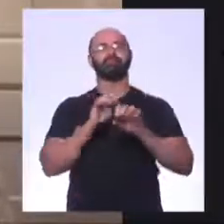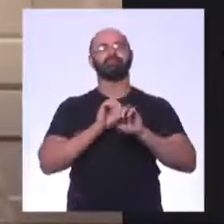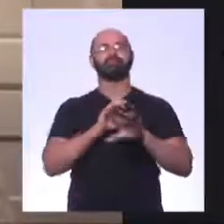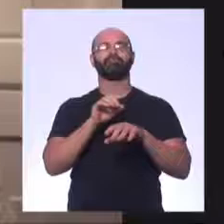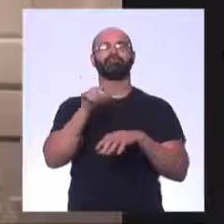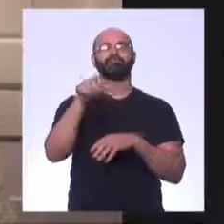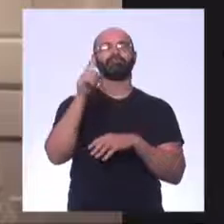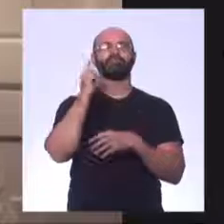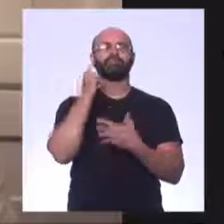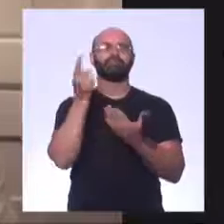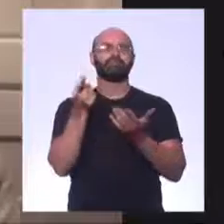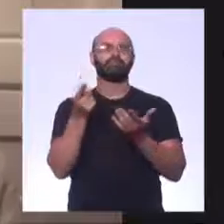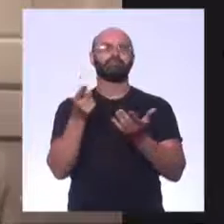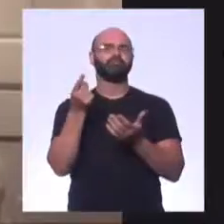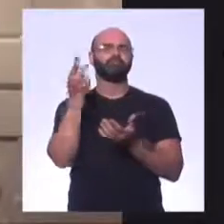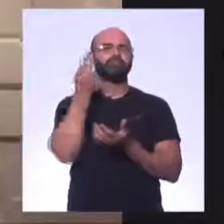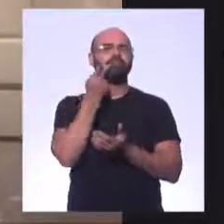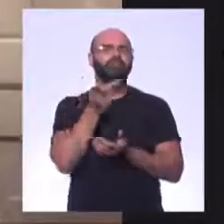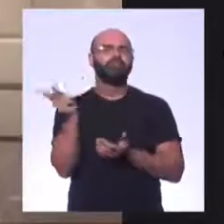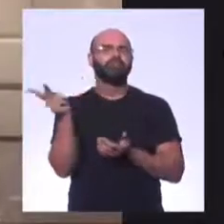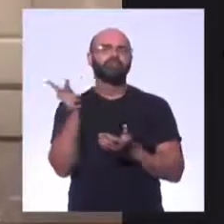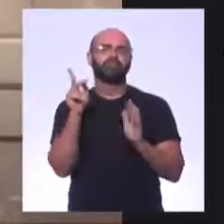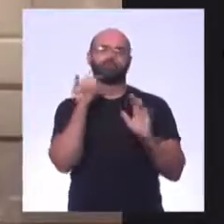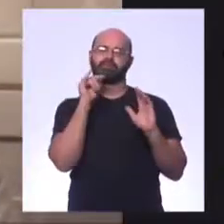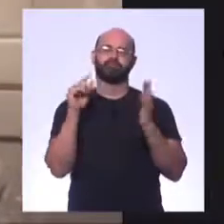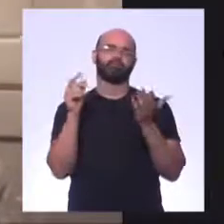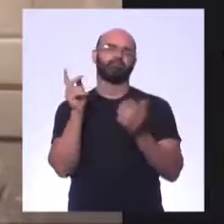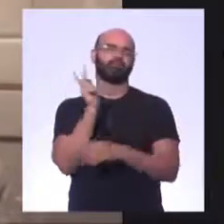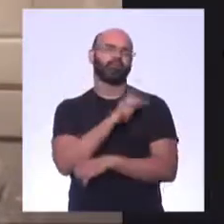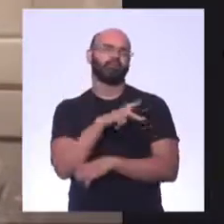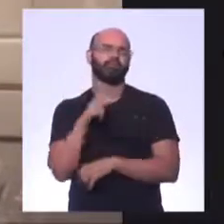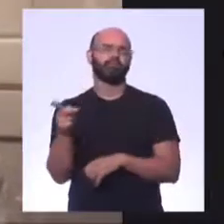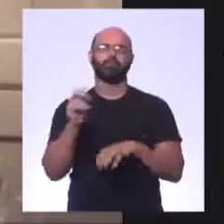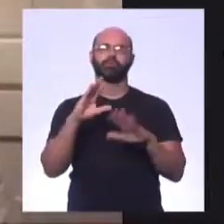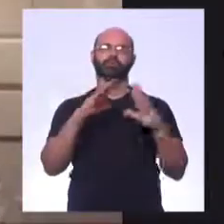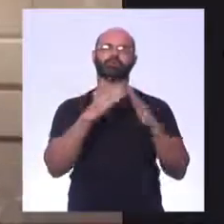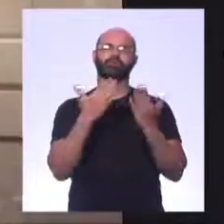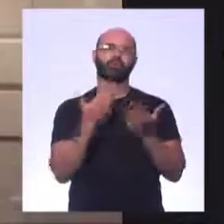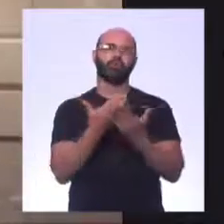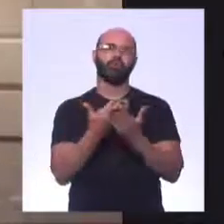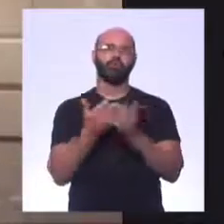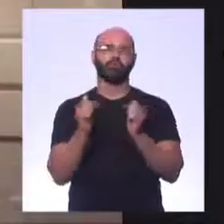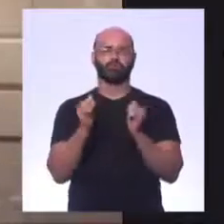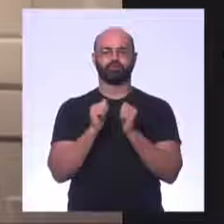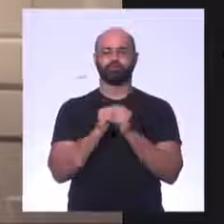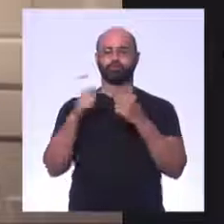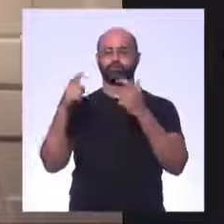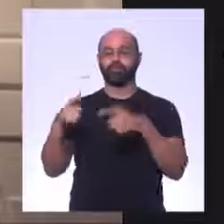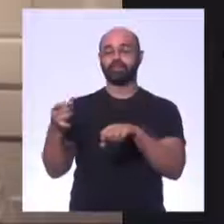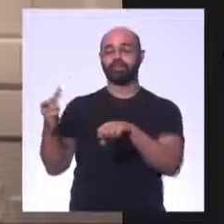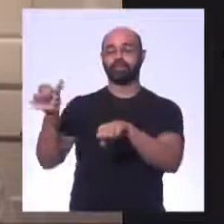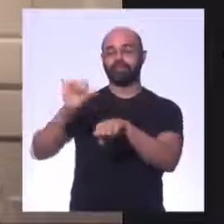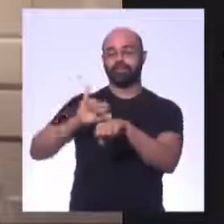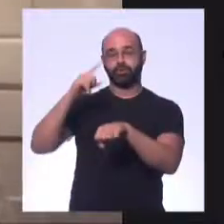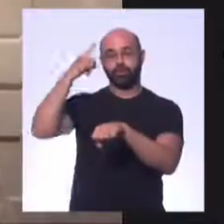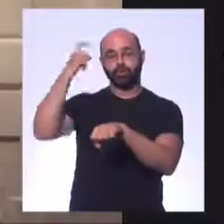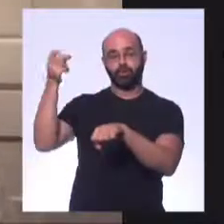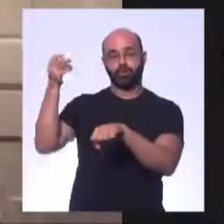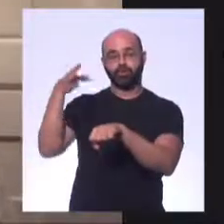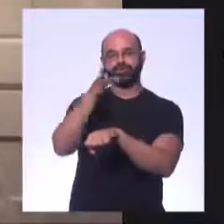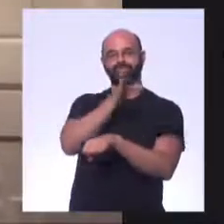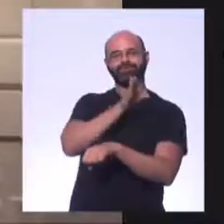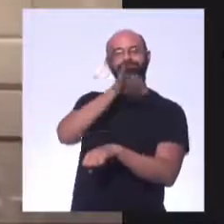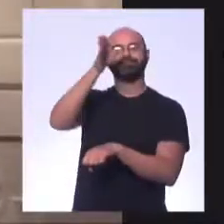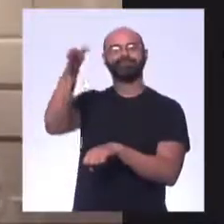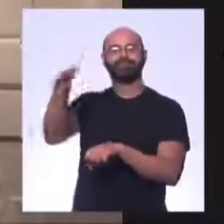sua visita junto aos seus professores, à sua escola, lá no Centro de Inovação, que é um